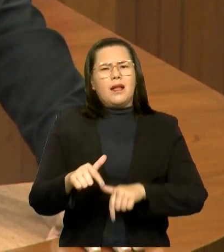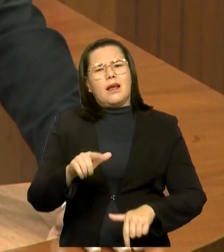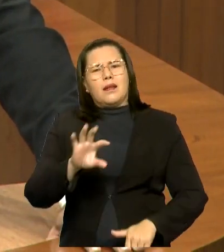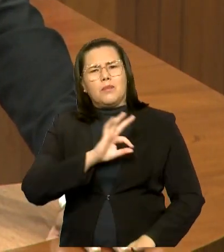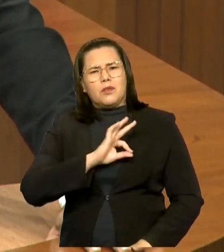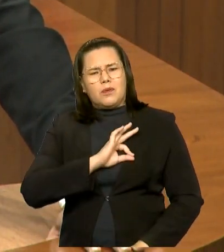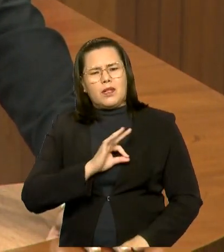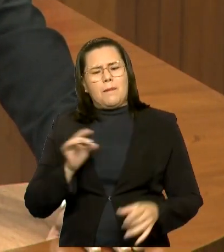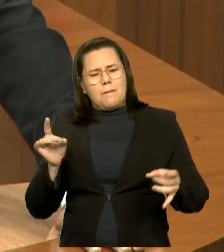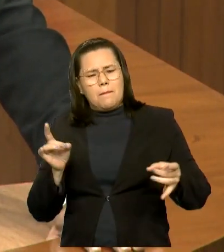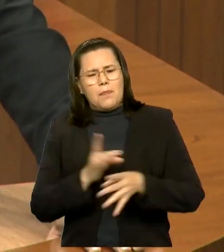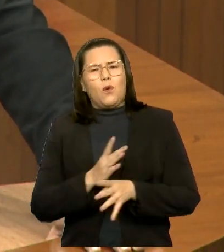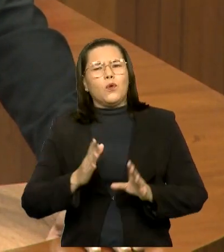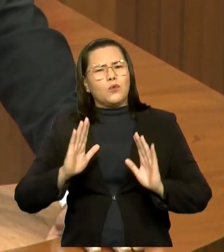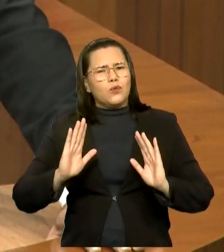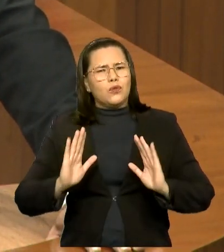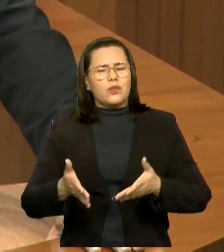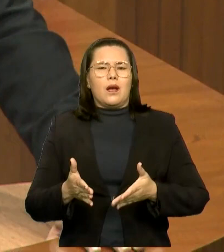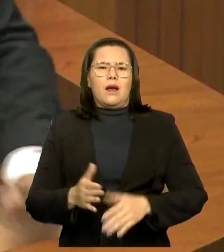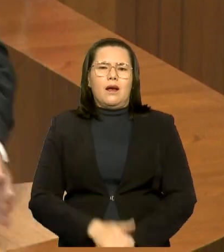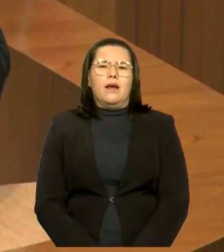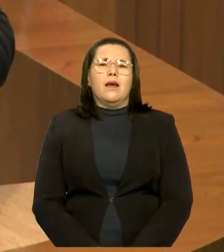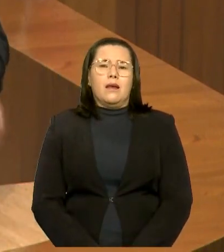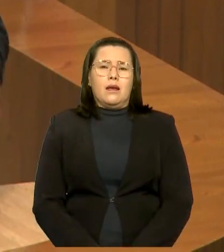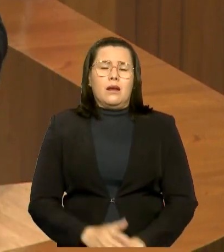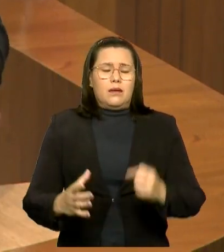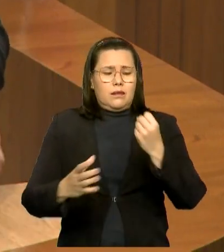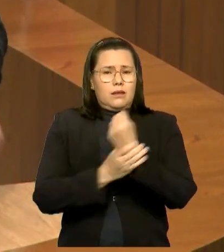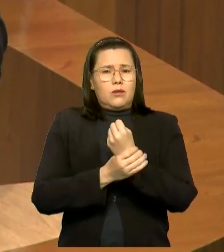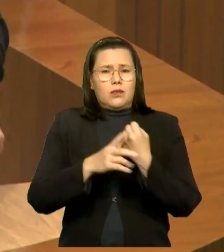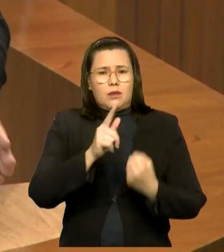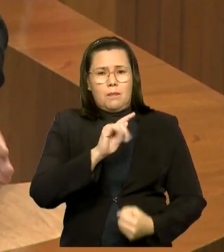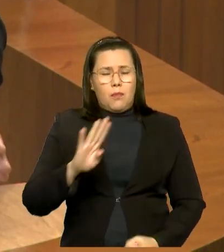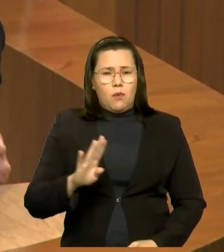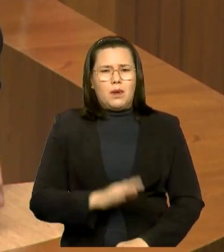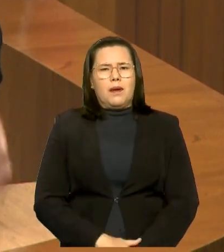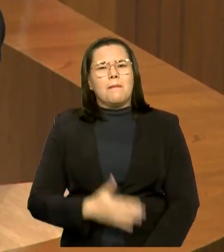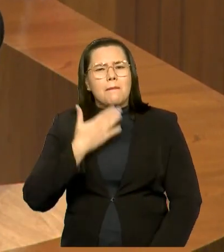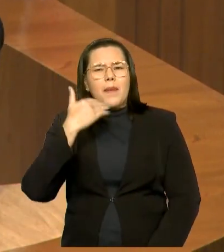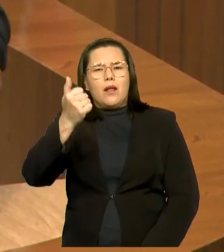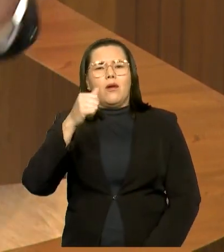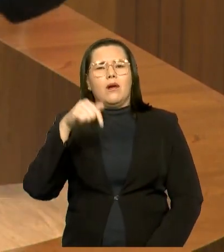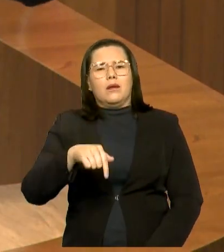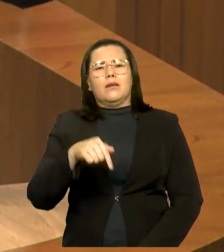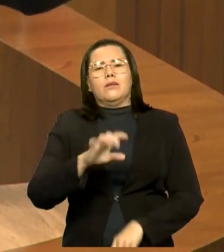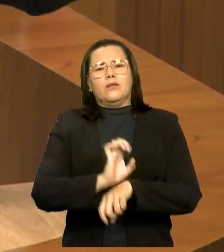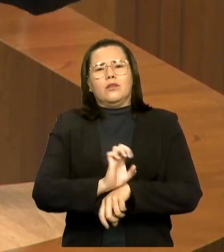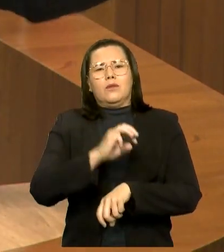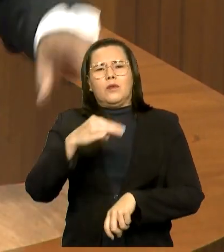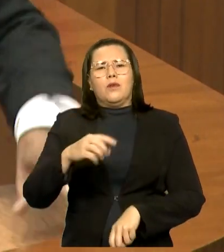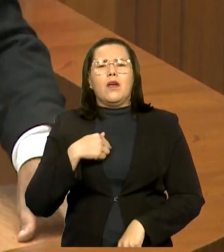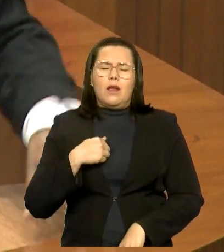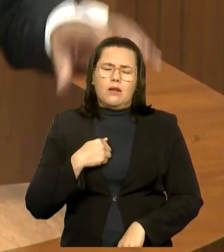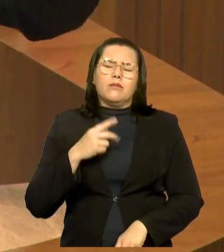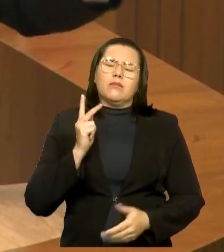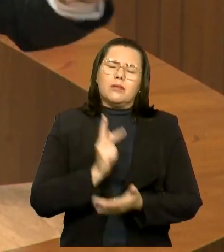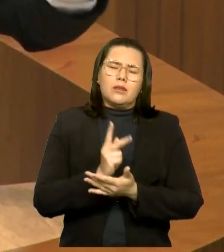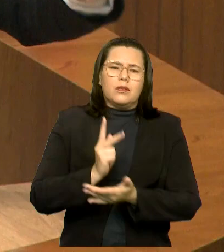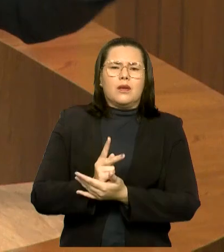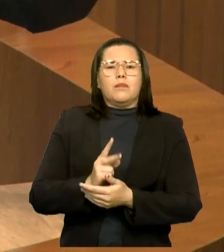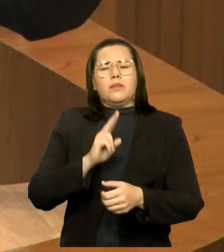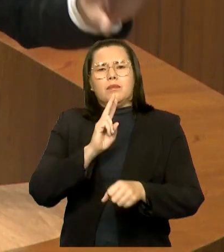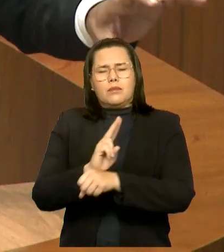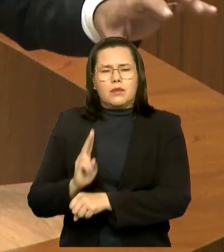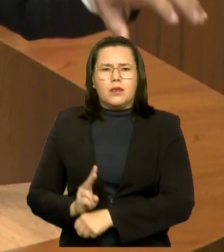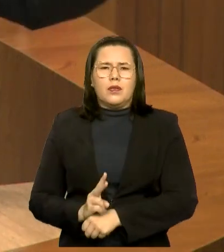Maranhão. Prontos para melhorar a segurança pública do Estado do Maranhão. Quando eu defendo a segurança pública nesta casa, eu defendo a segurança pública da população,